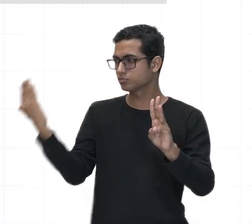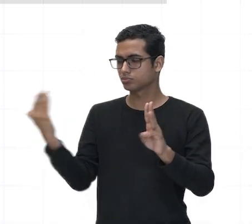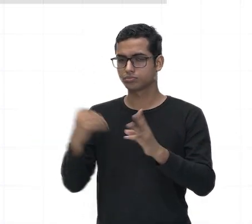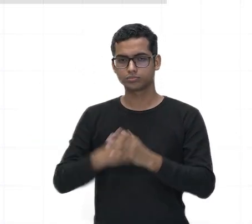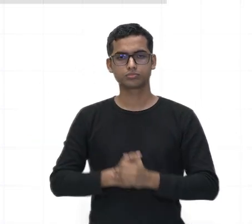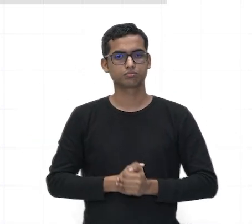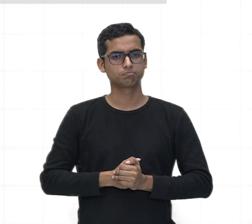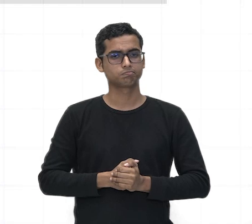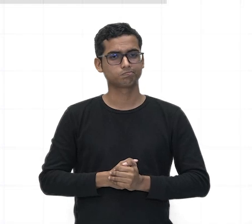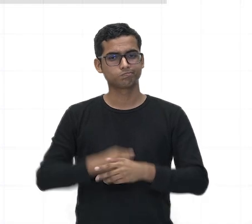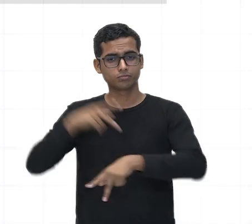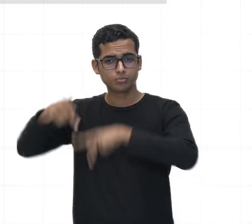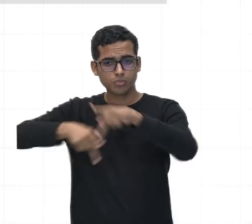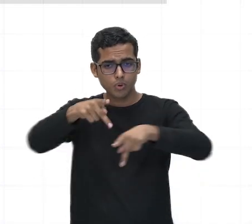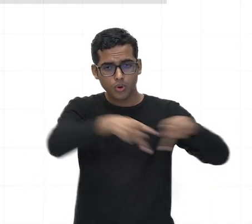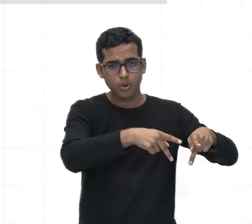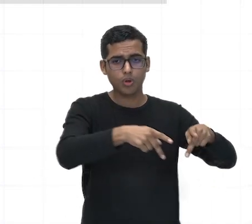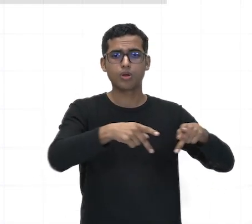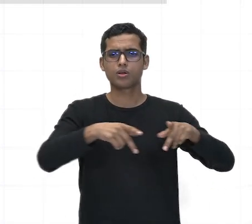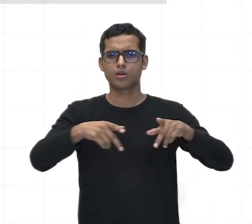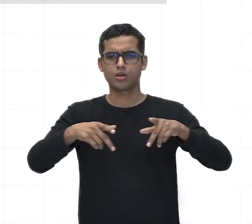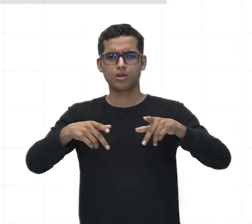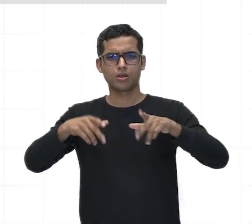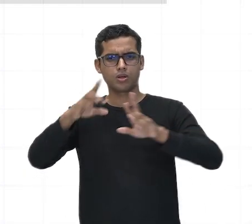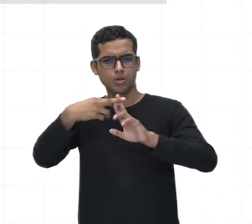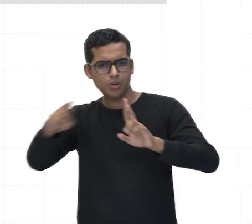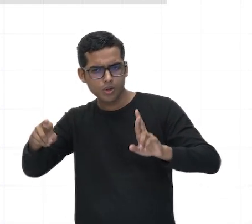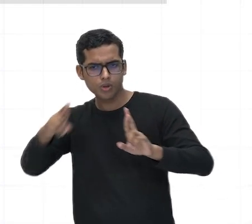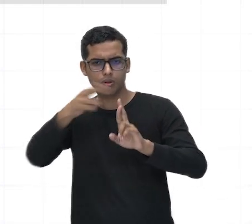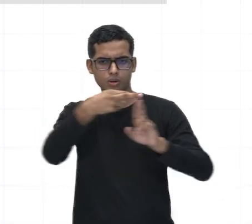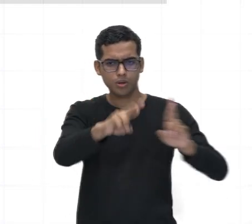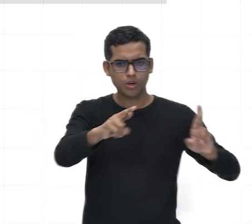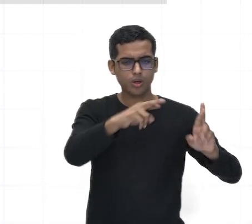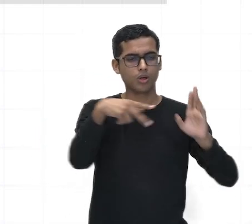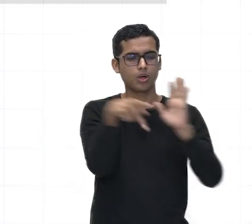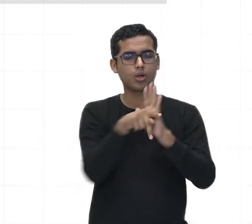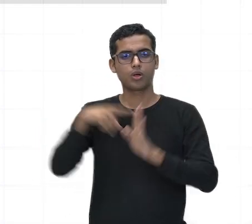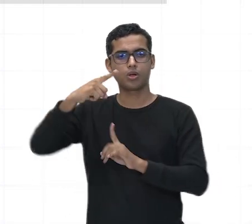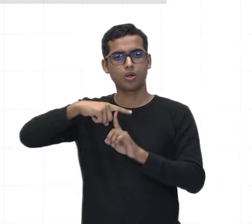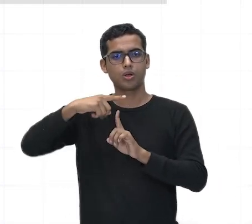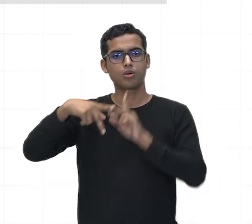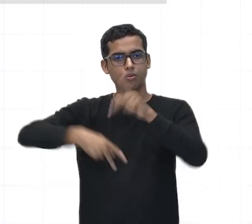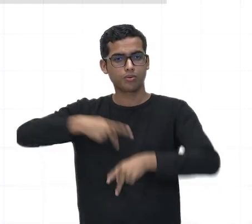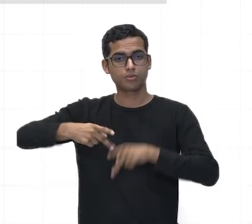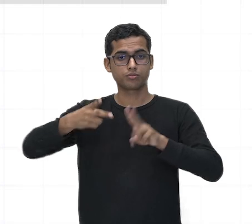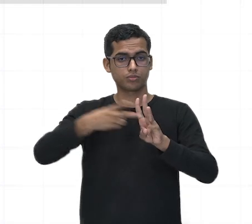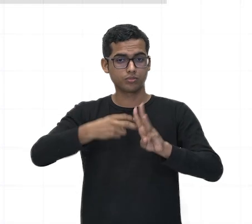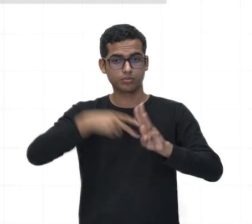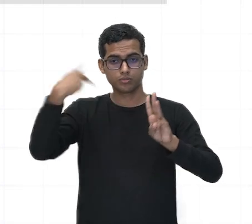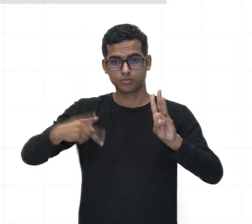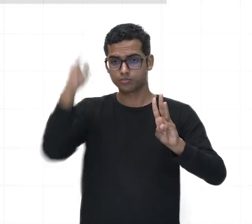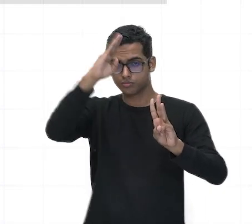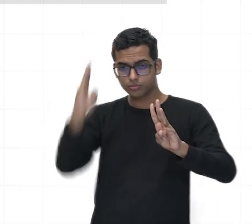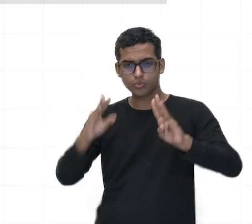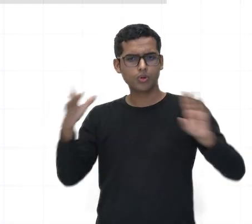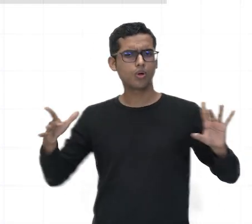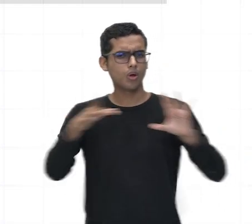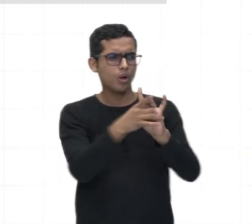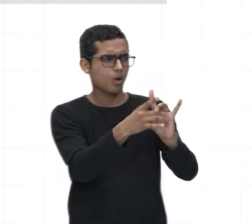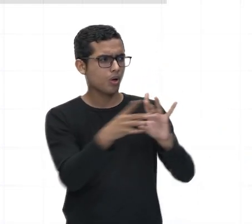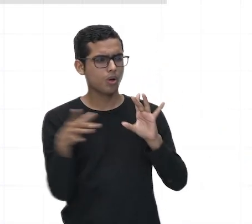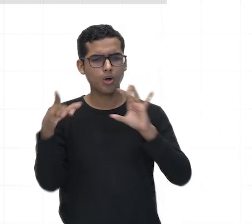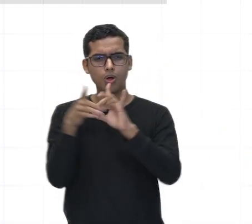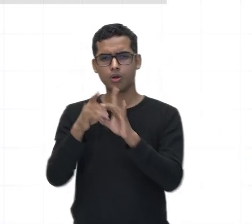as diferentes religiões dos povos indígenas do Brasil. Estão profundamente ligadas